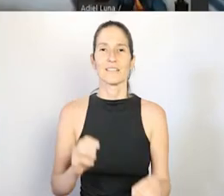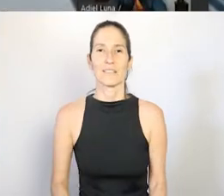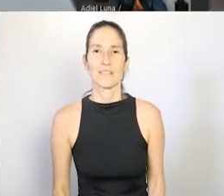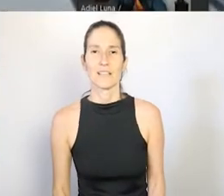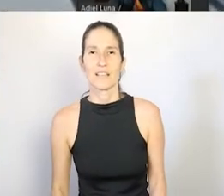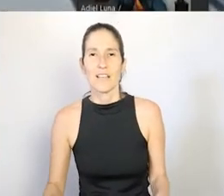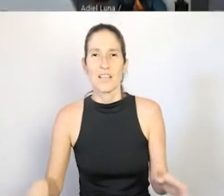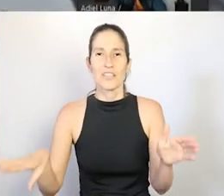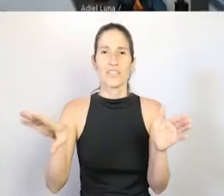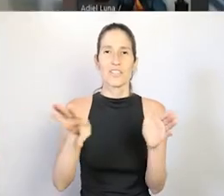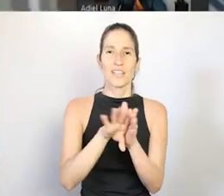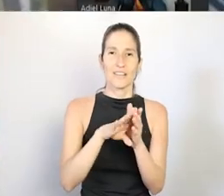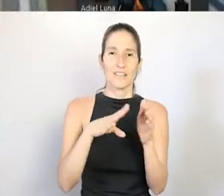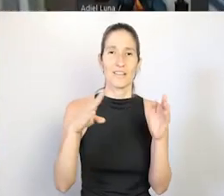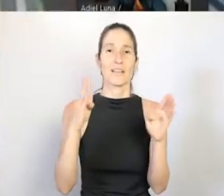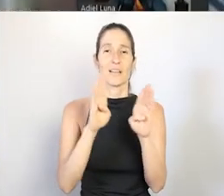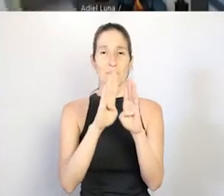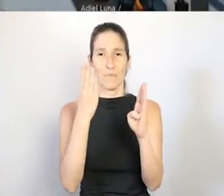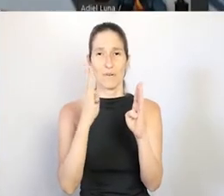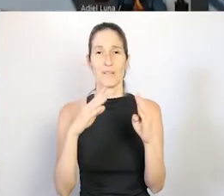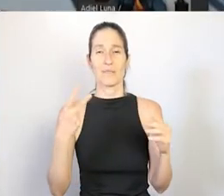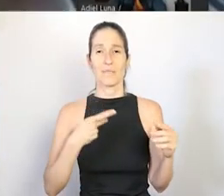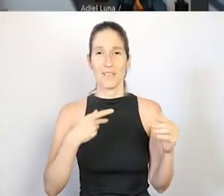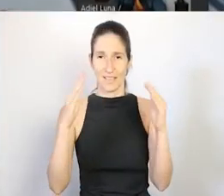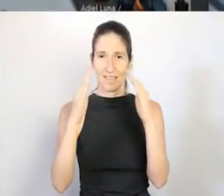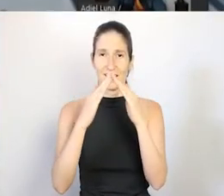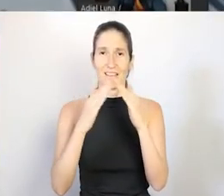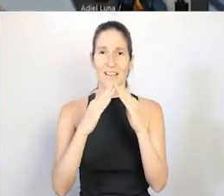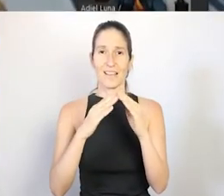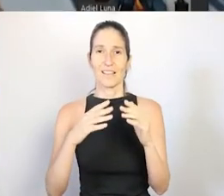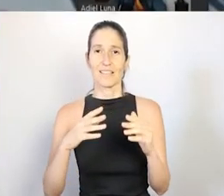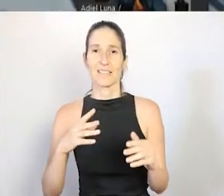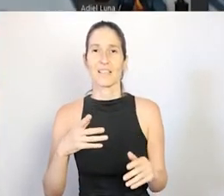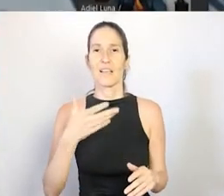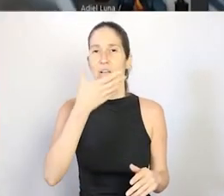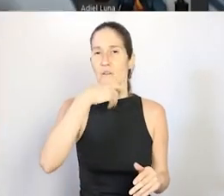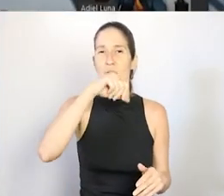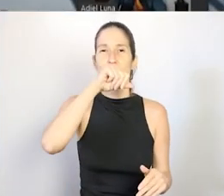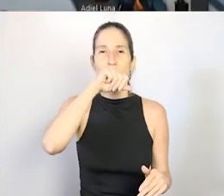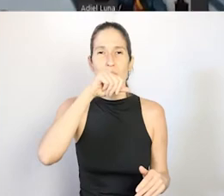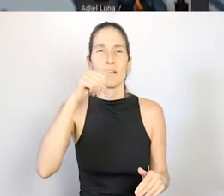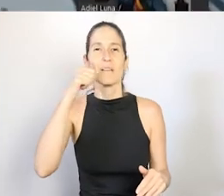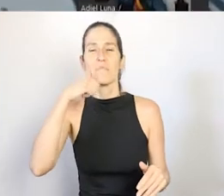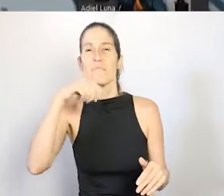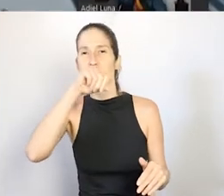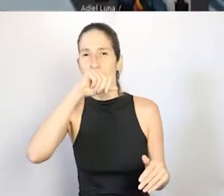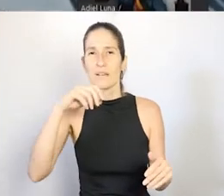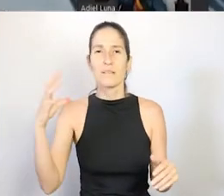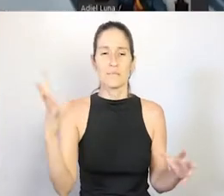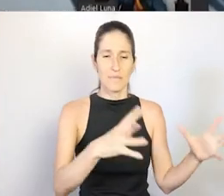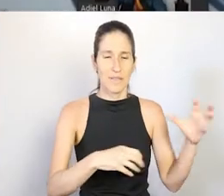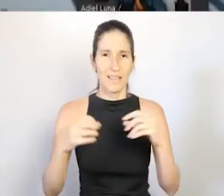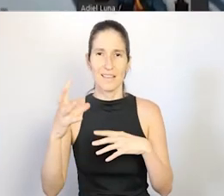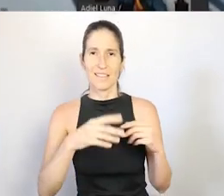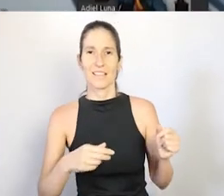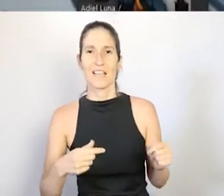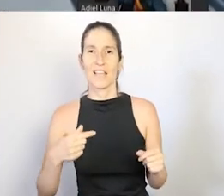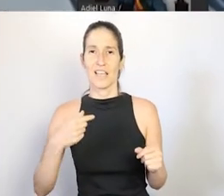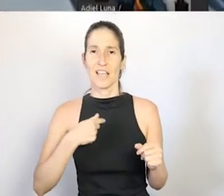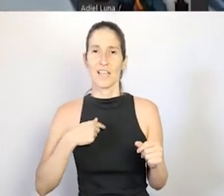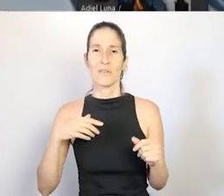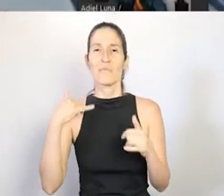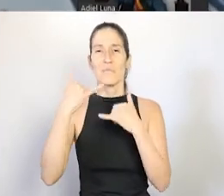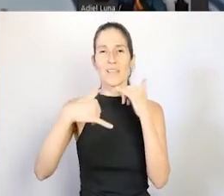sentado ali, ele domingo, já passam os pais arrastando um braço, a mãe arrastando o outro pela sala. De que são esses meninos? Aí ele me disse, é meu velho, vou